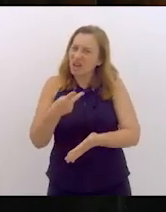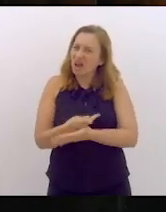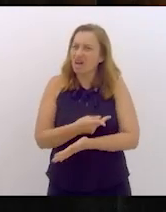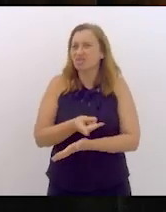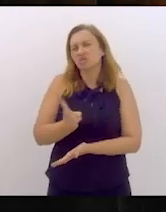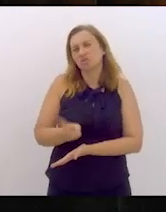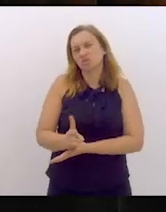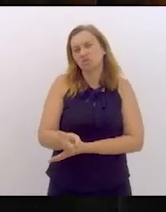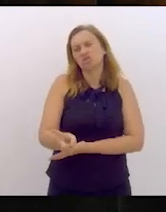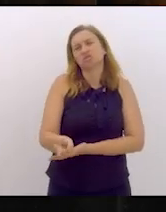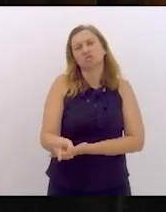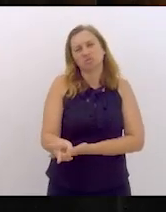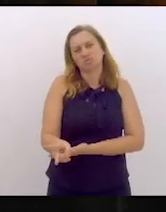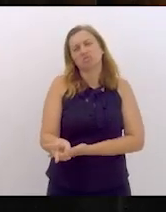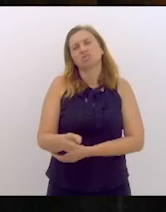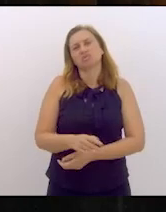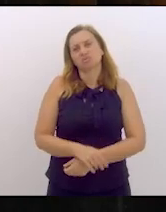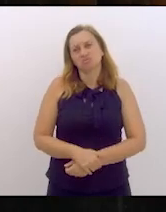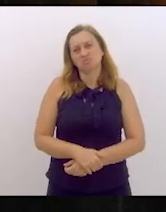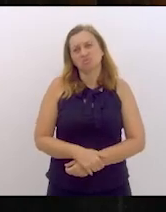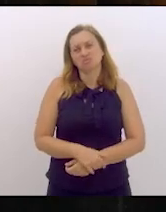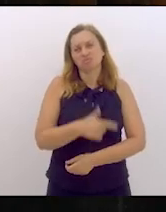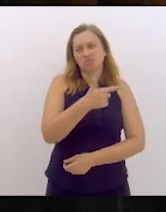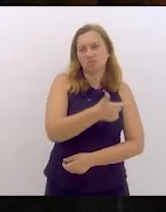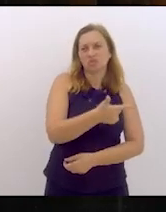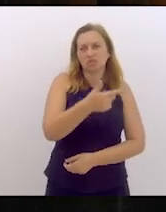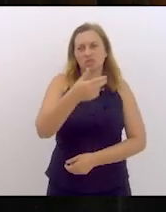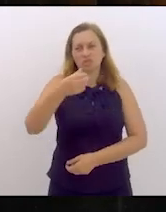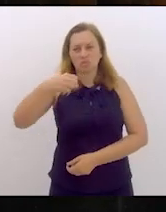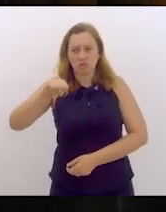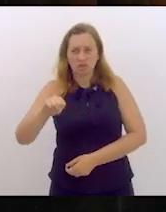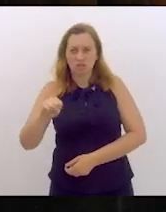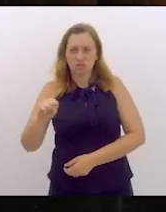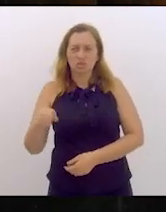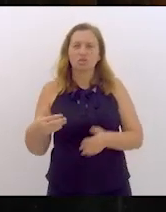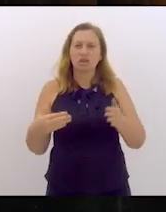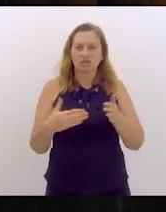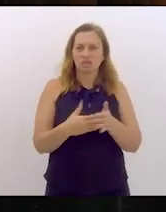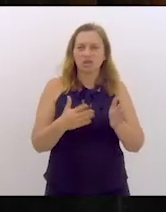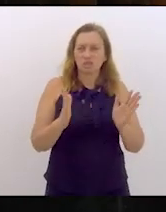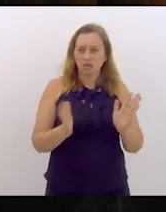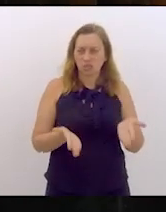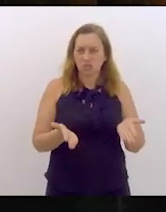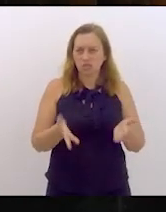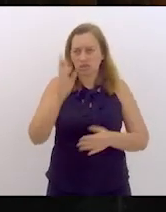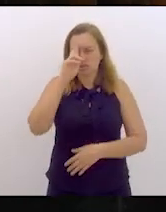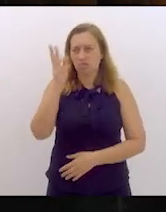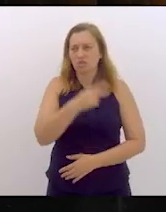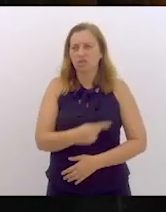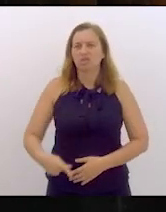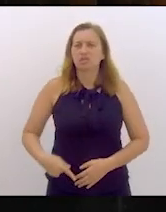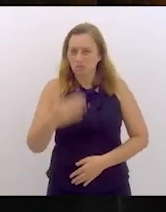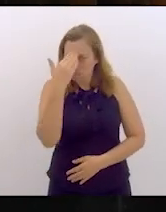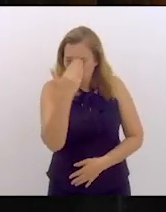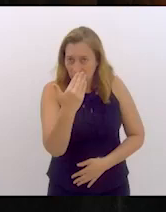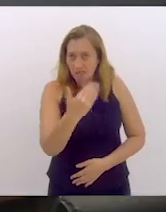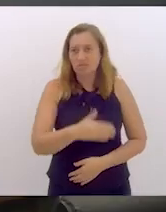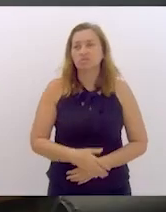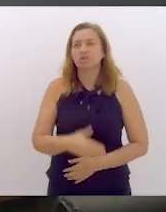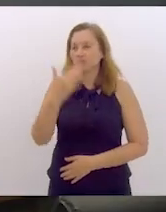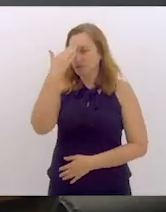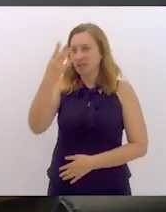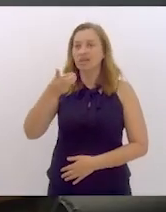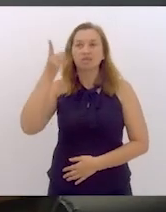que tem acontecido de 2018 para Cássio seu presente é muito obrigado